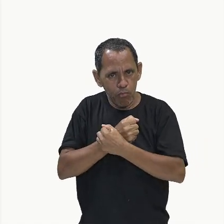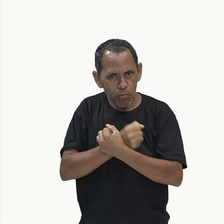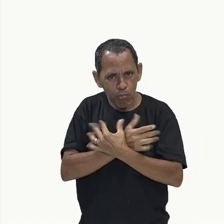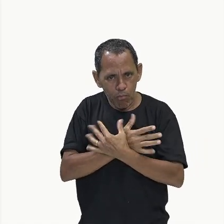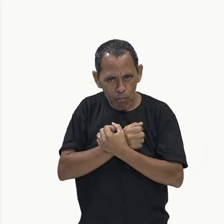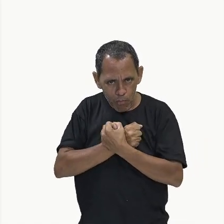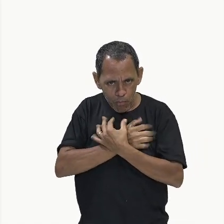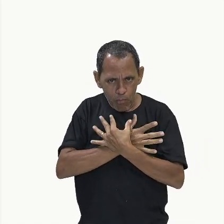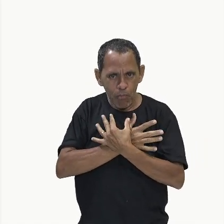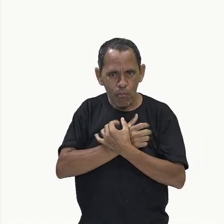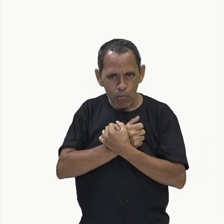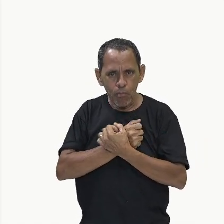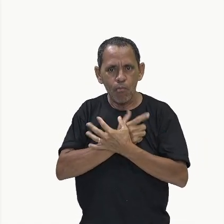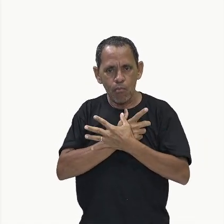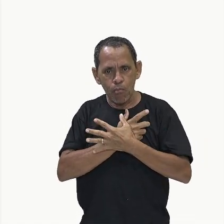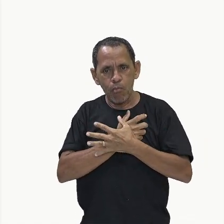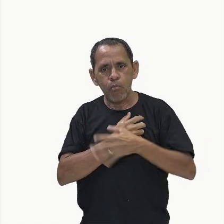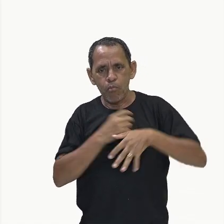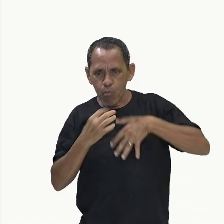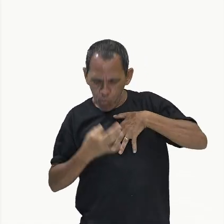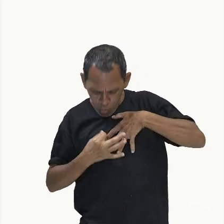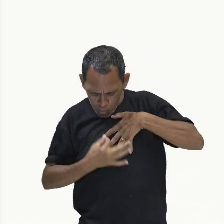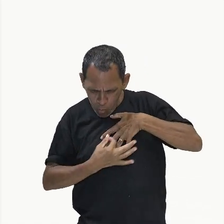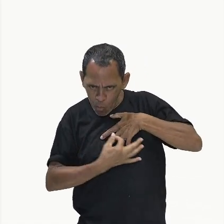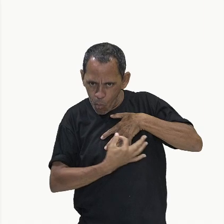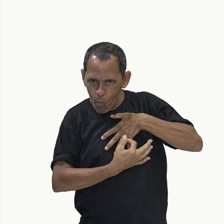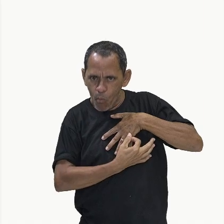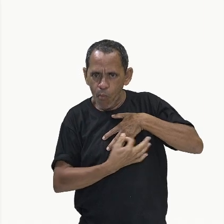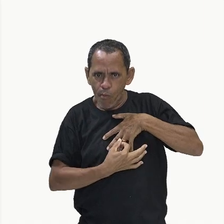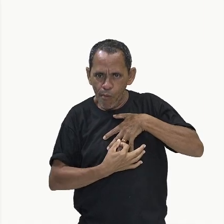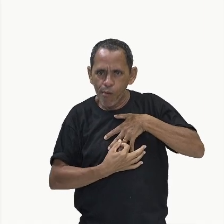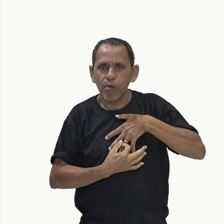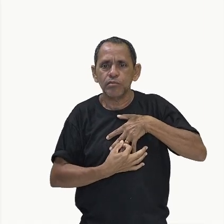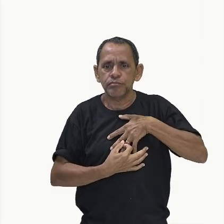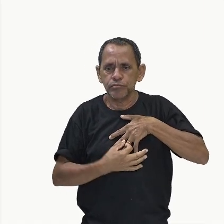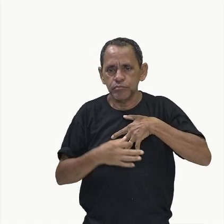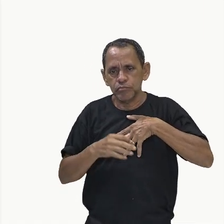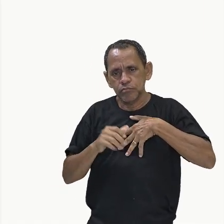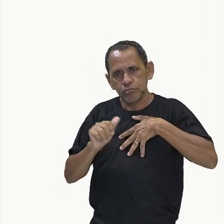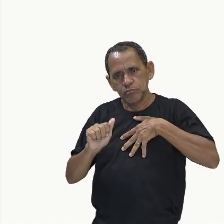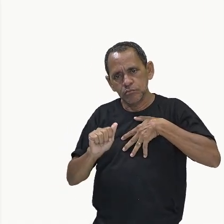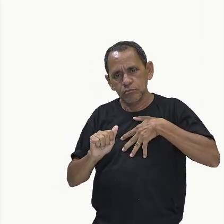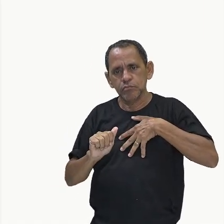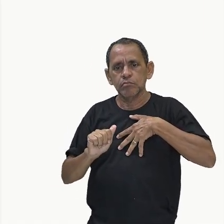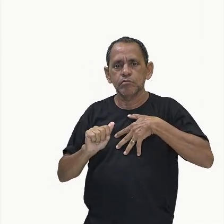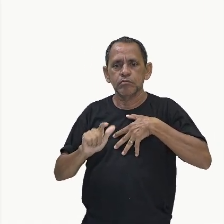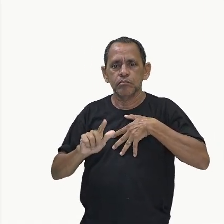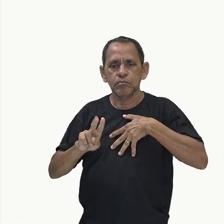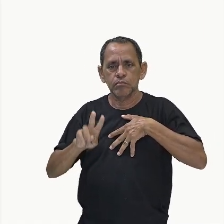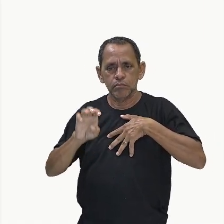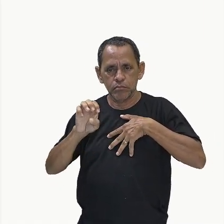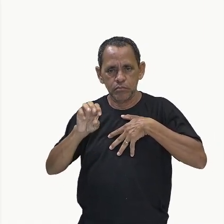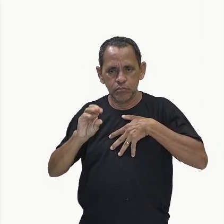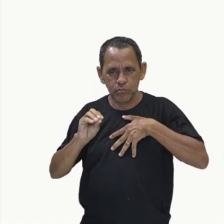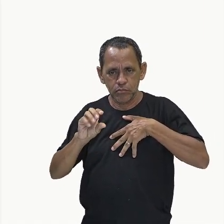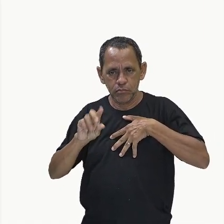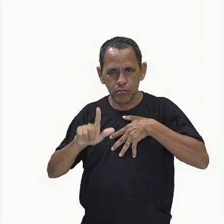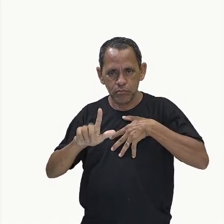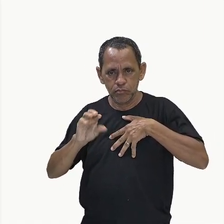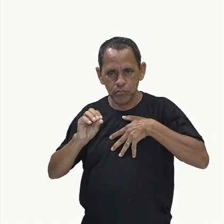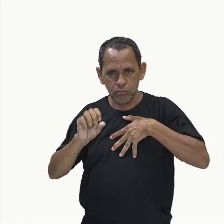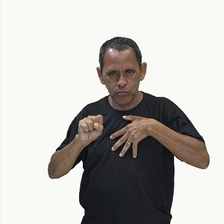traqueia, aí brônquios, bronquíolos, alvéolos e os pulmões.